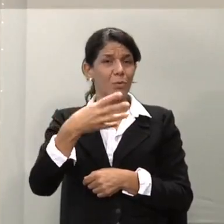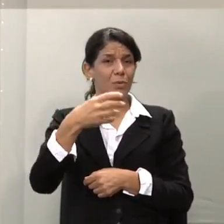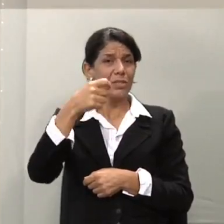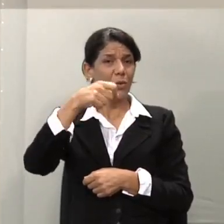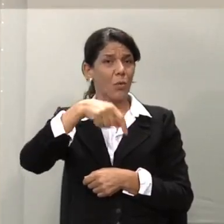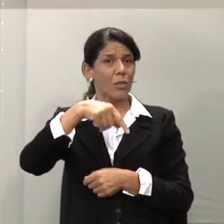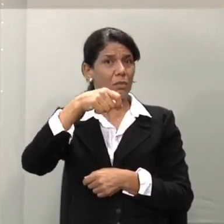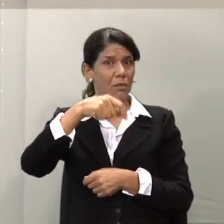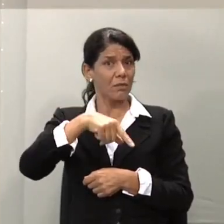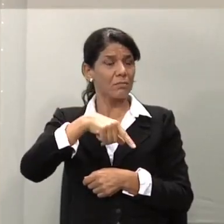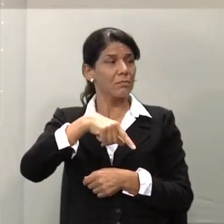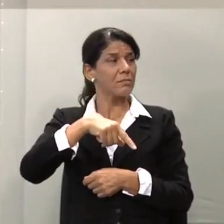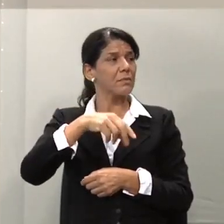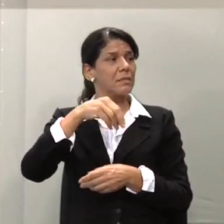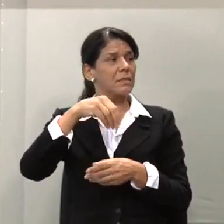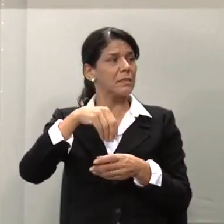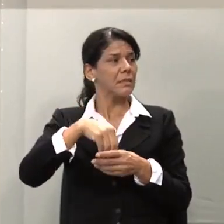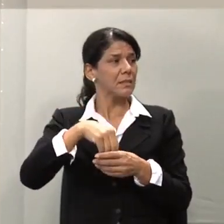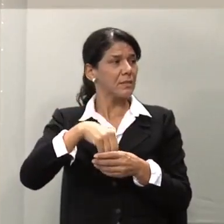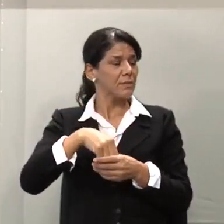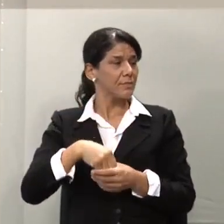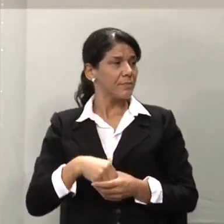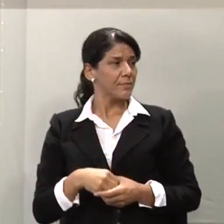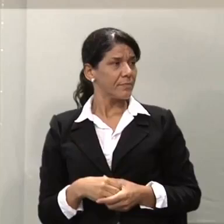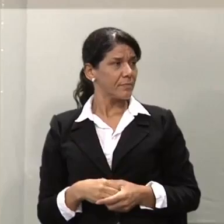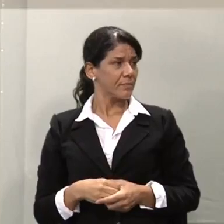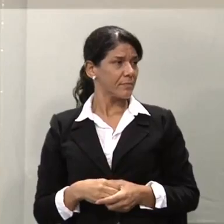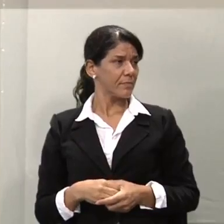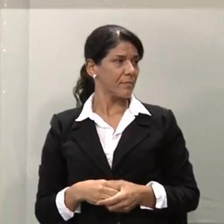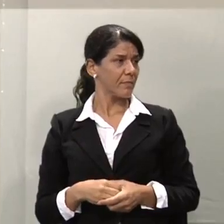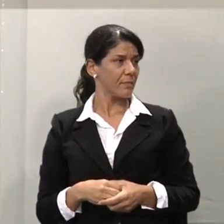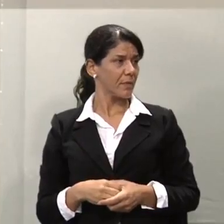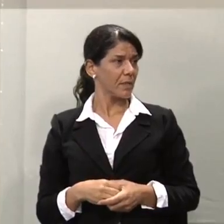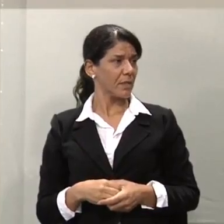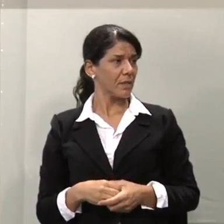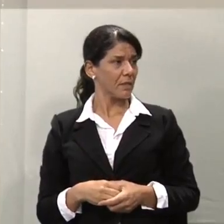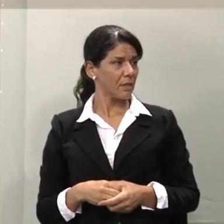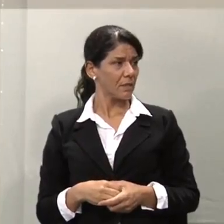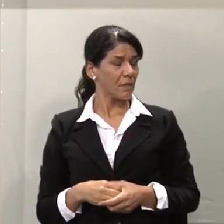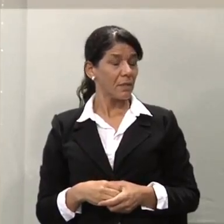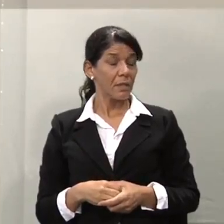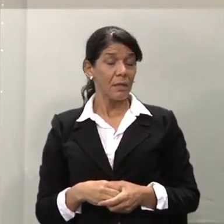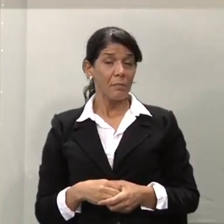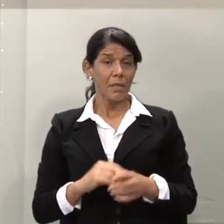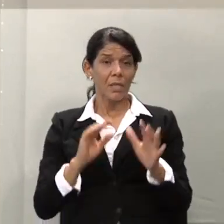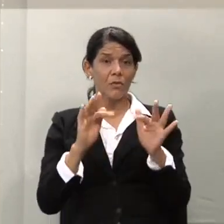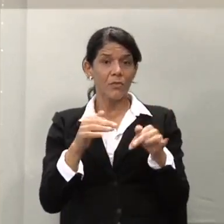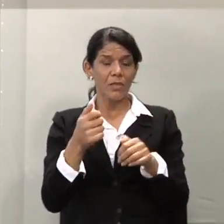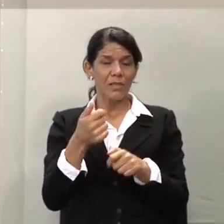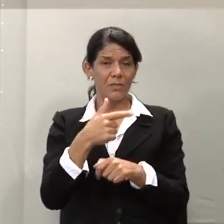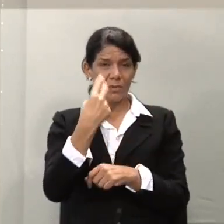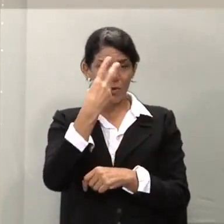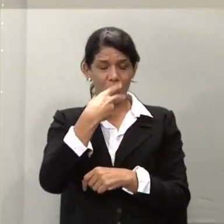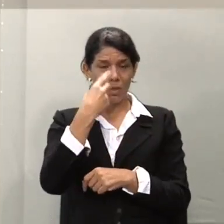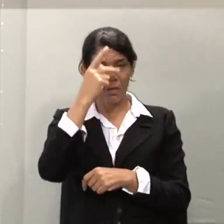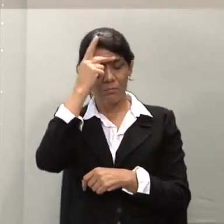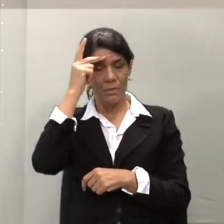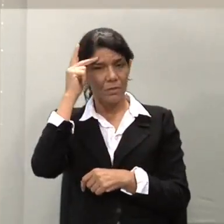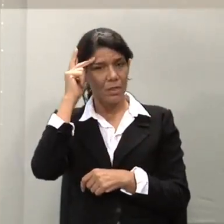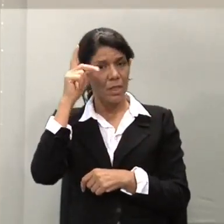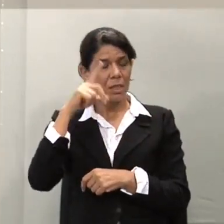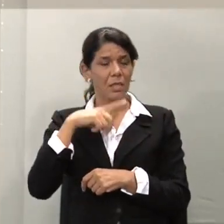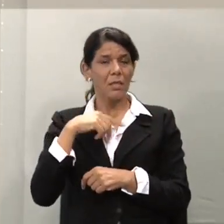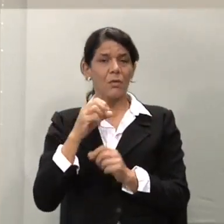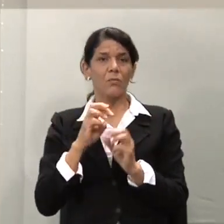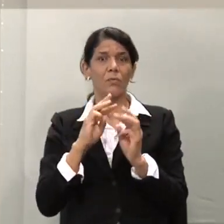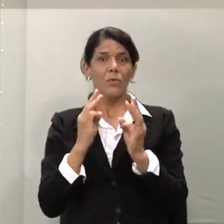devem cair dentro desse recipiente, para que ao final das 12 horas o paciente receba